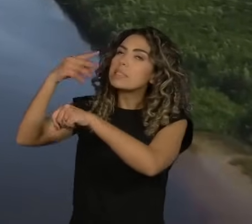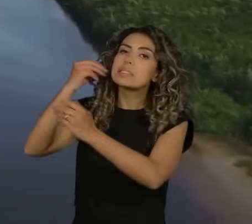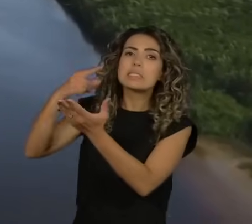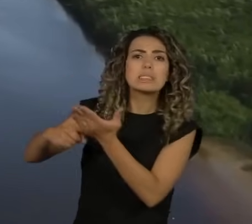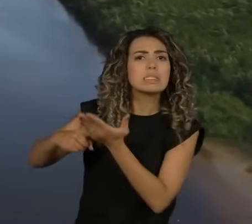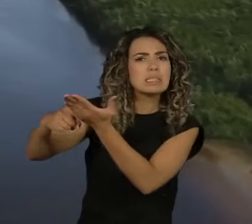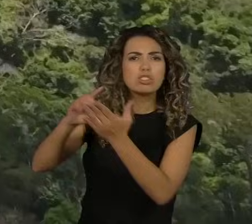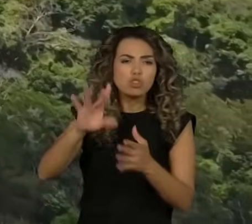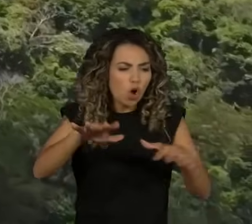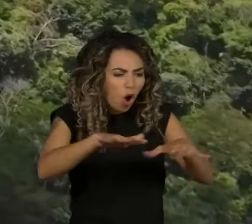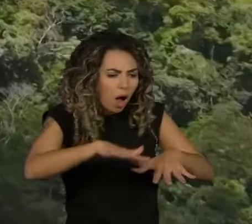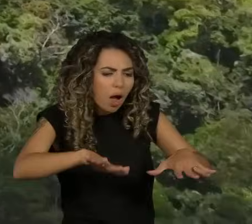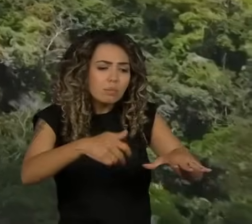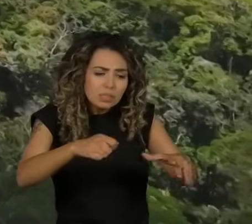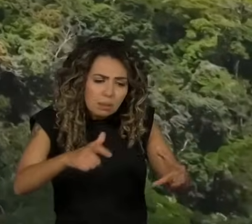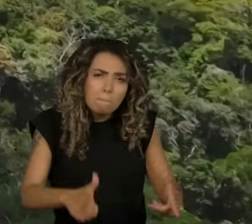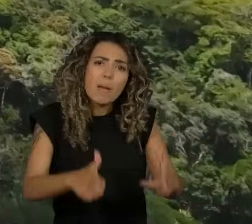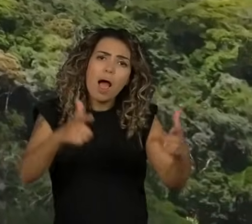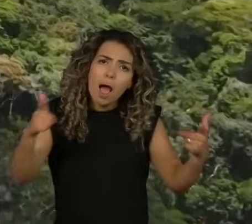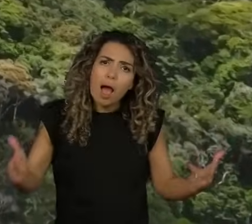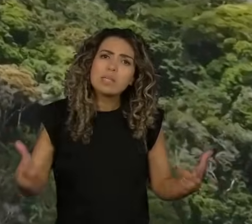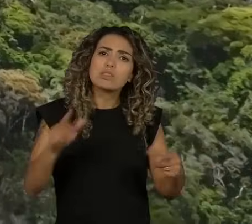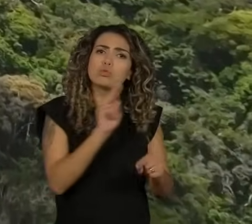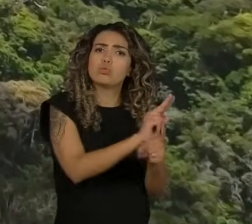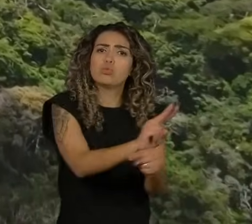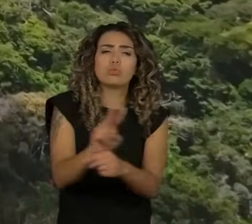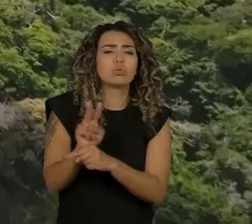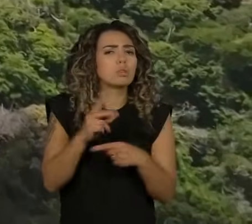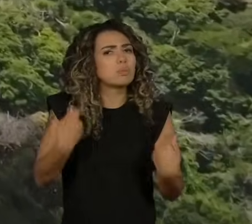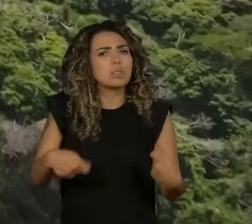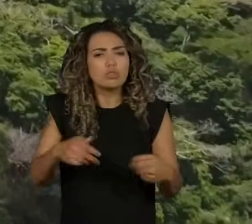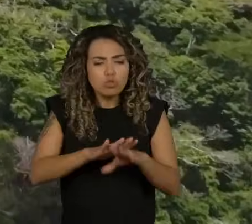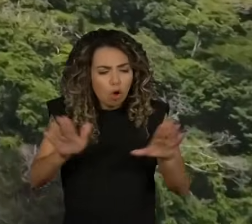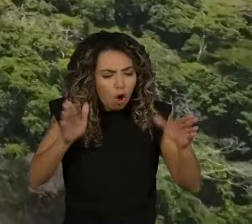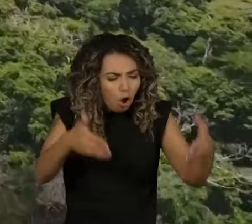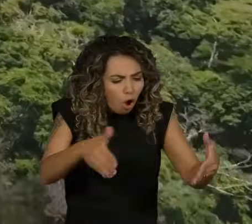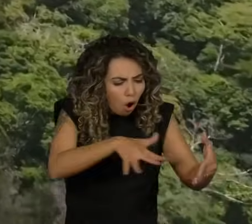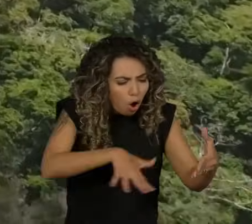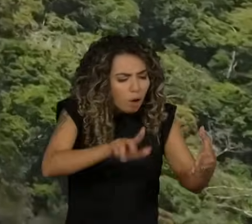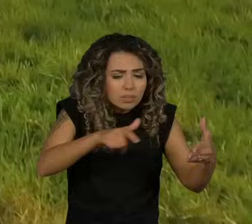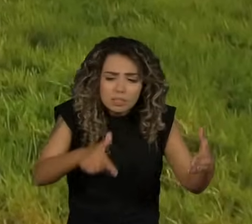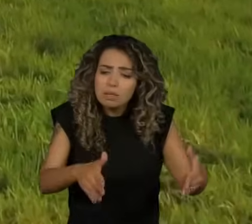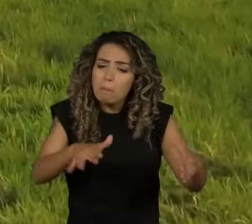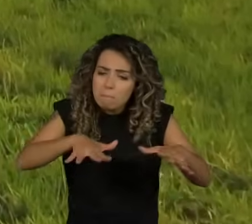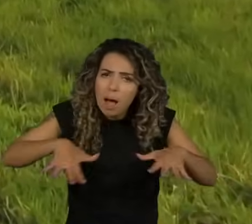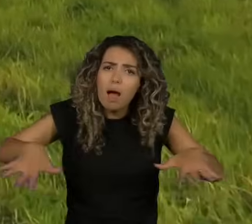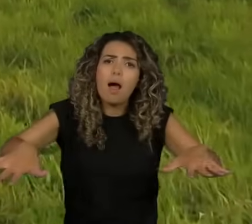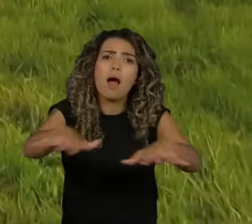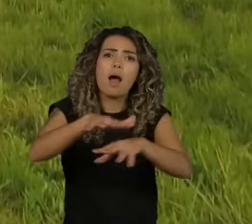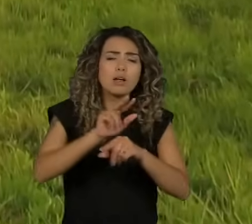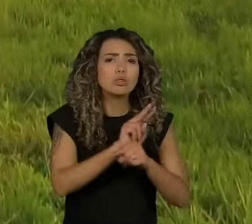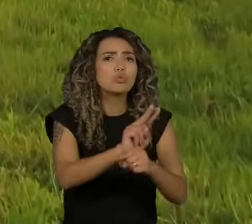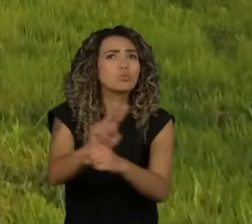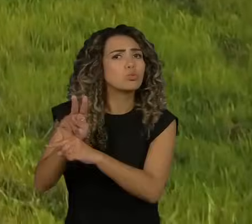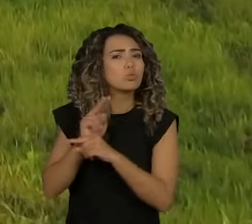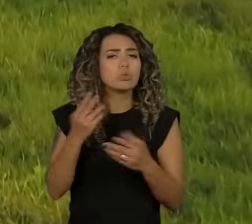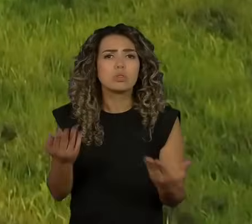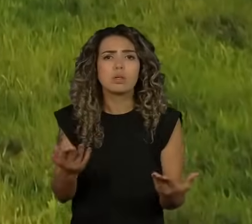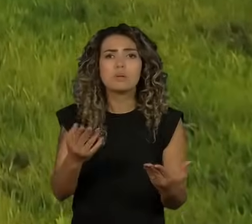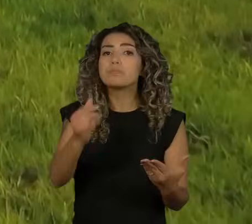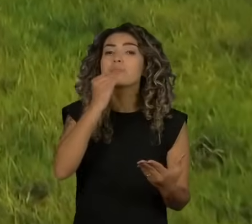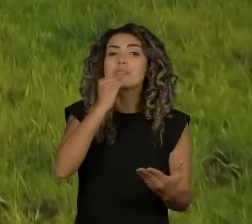pouco esse território. O sistema ele é muito robusto, muito bom, mas ele é um pouco desbalanceado. Então, se você for olhar, por exemplo, o